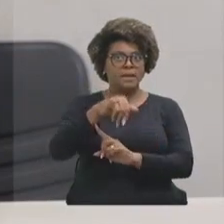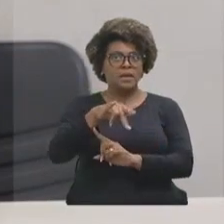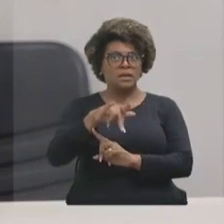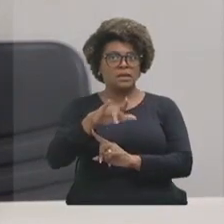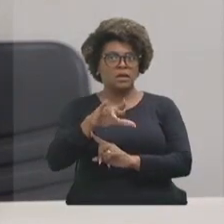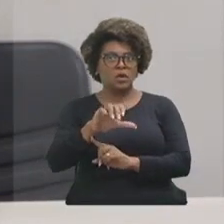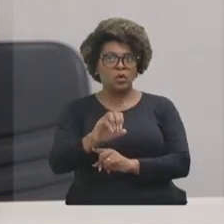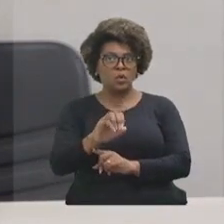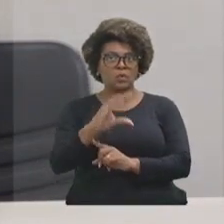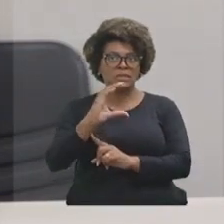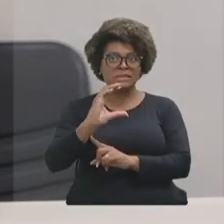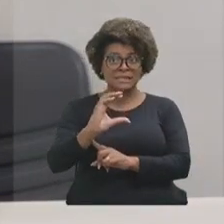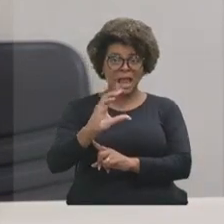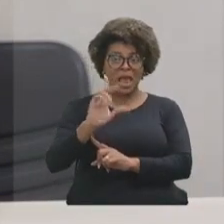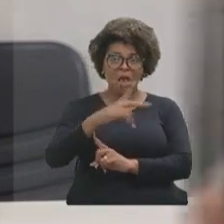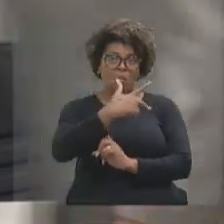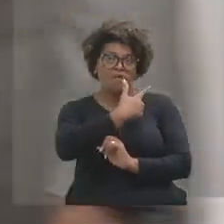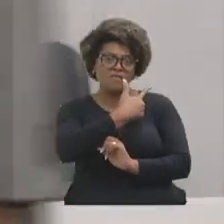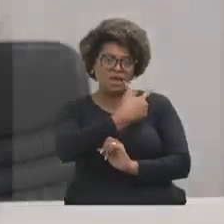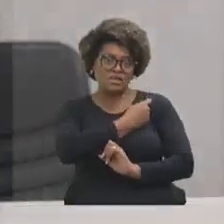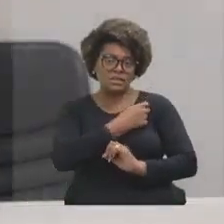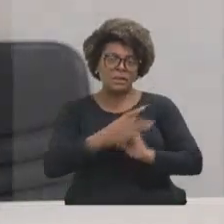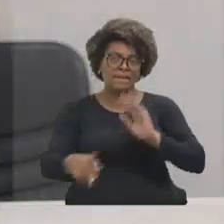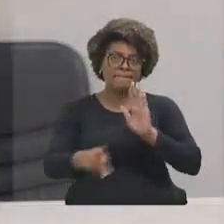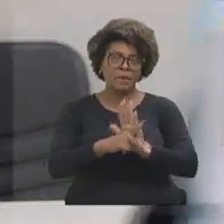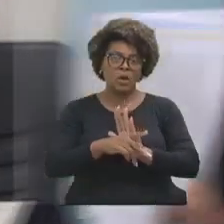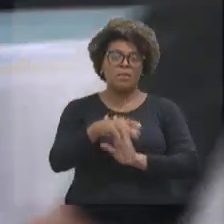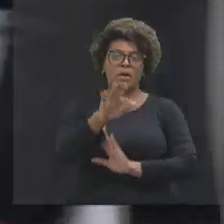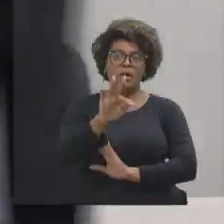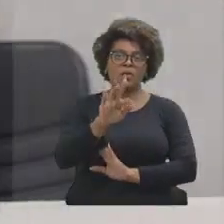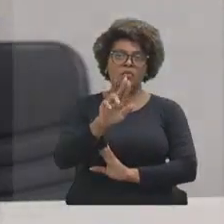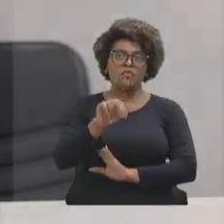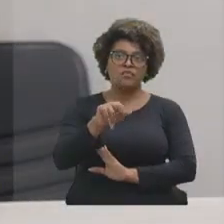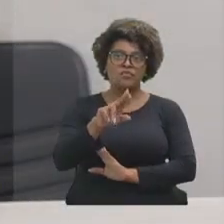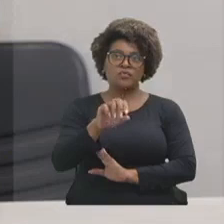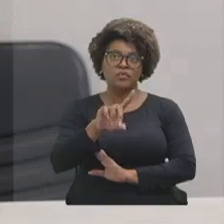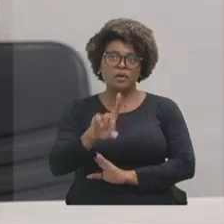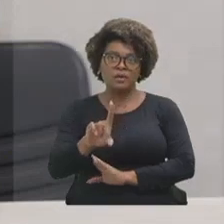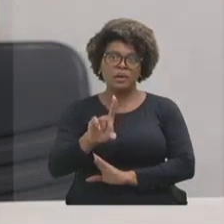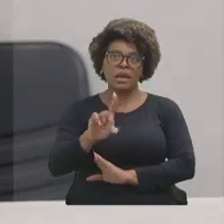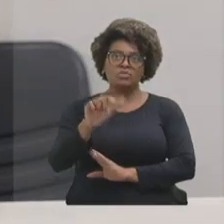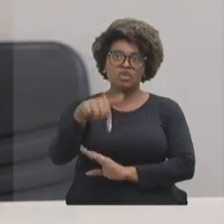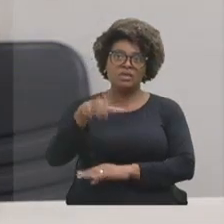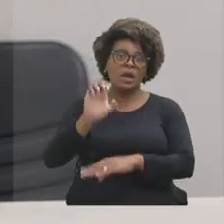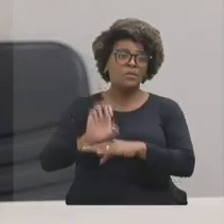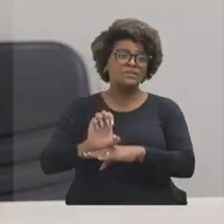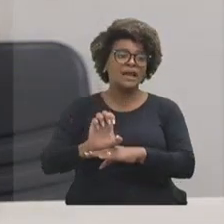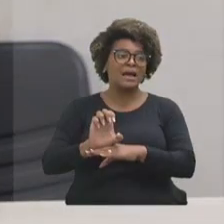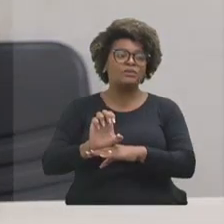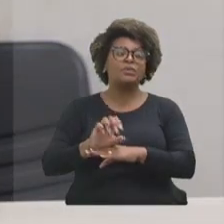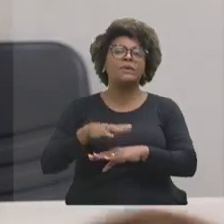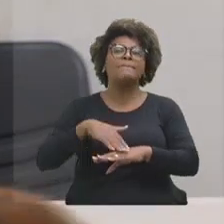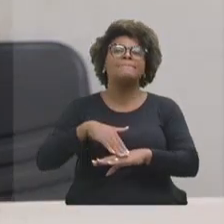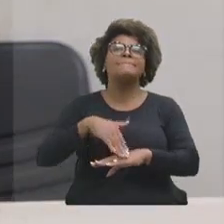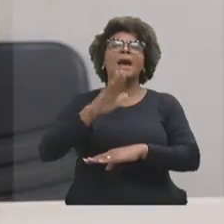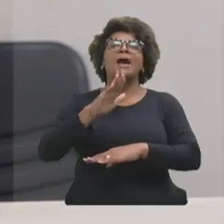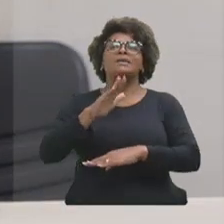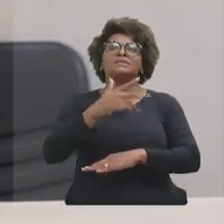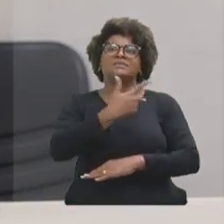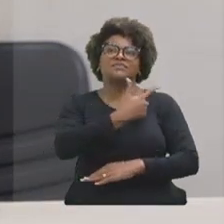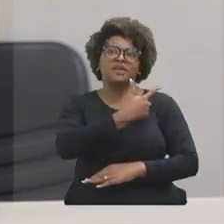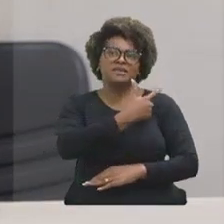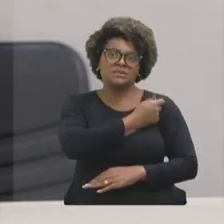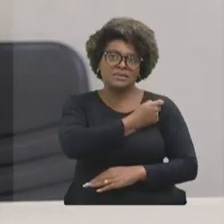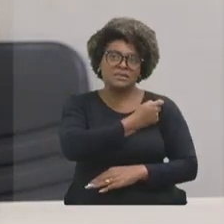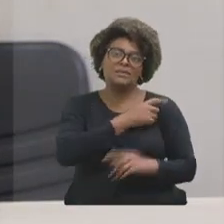na foned nós temos uma expectativa de ser o estado que melhor vacina do país mas ainda longe